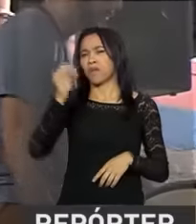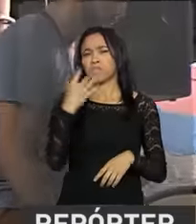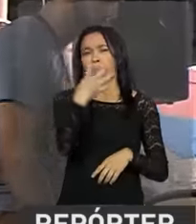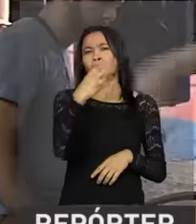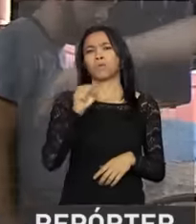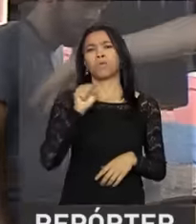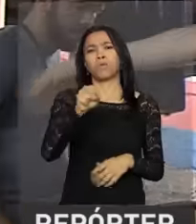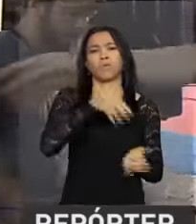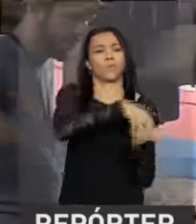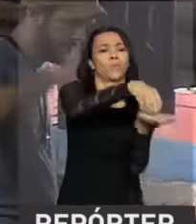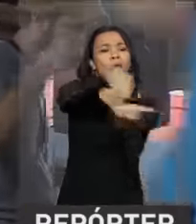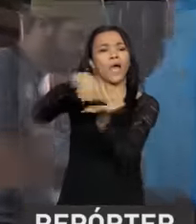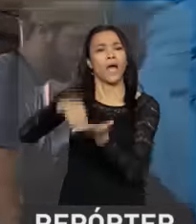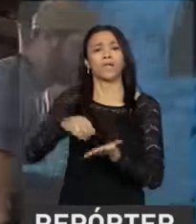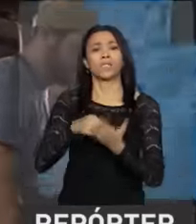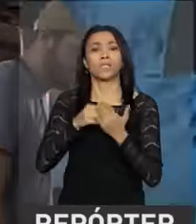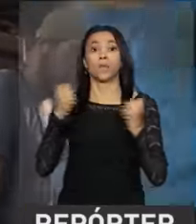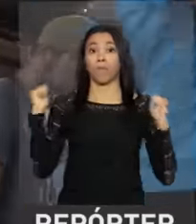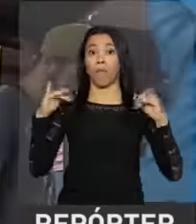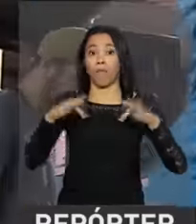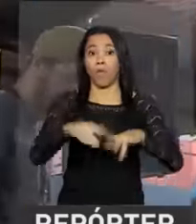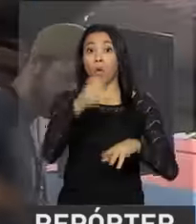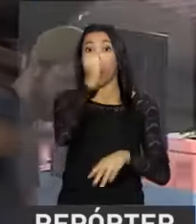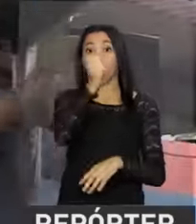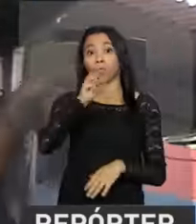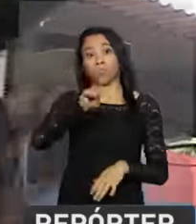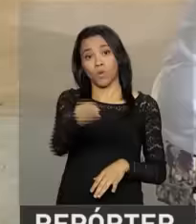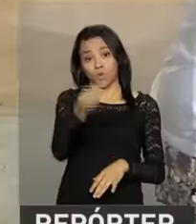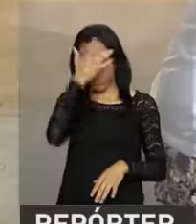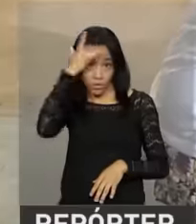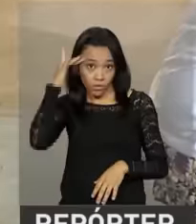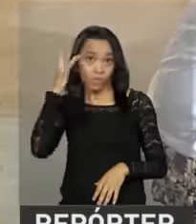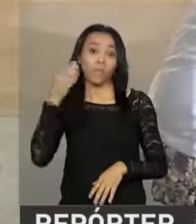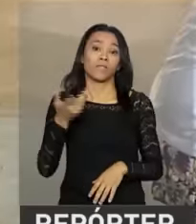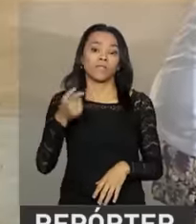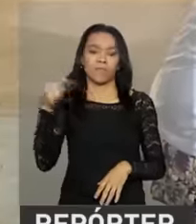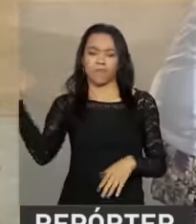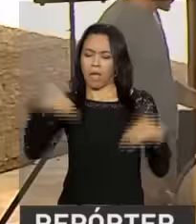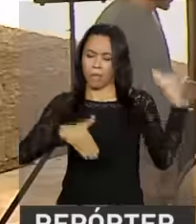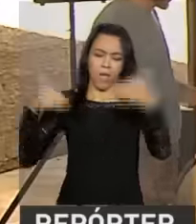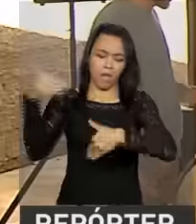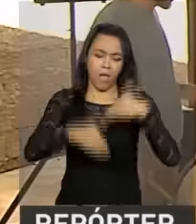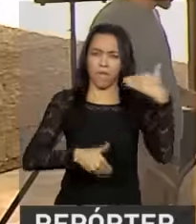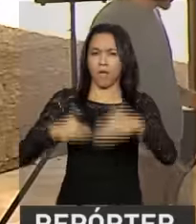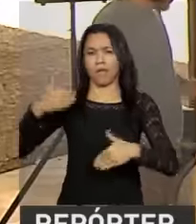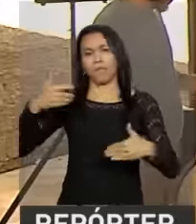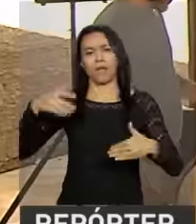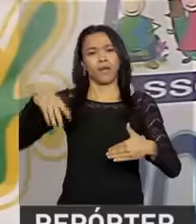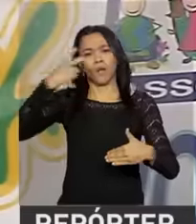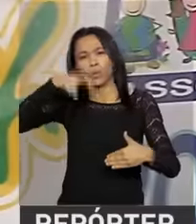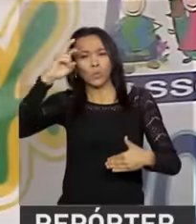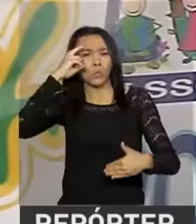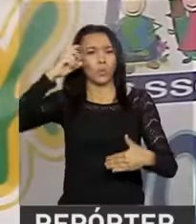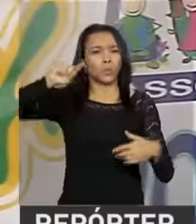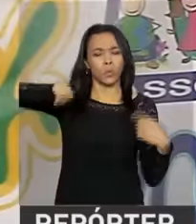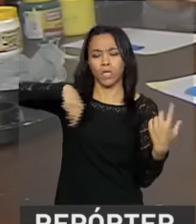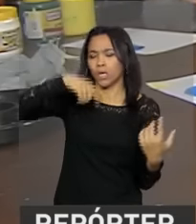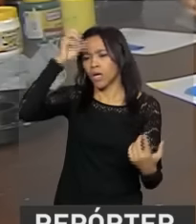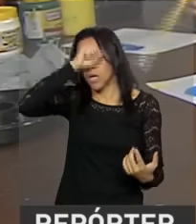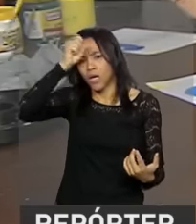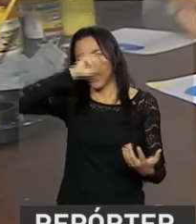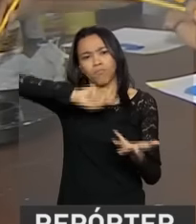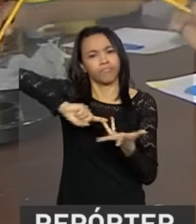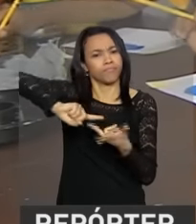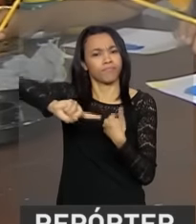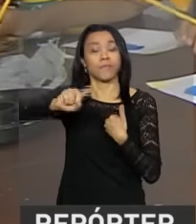atendem cerca de 8 milhões de pessoas. Eles garantem a ampliação do acesso à produção e circulação cultural, em parceria com